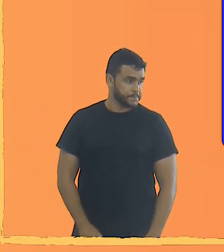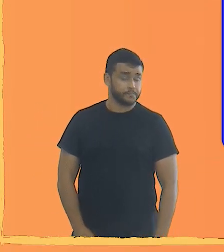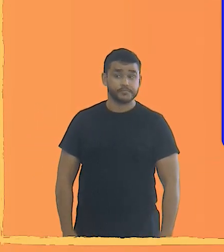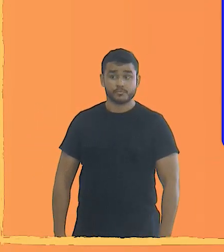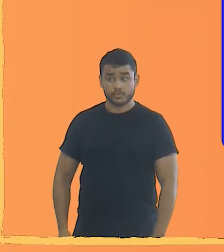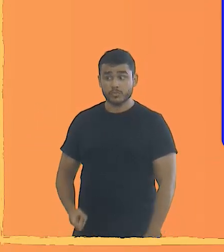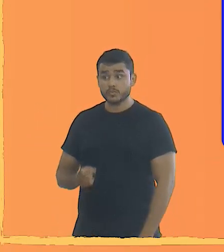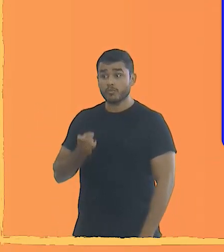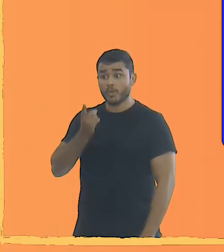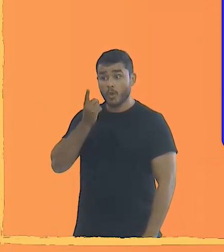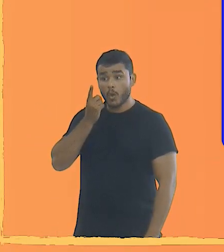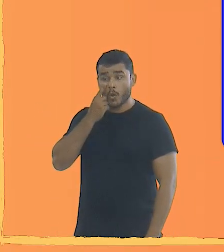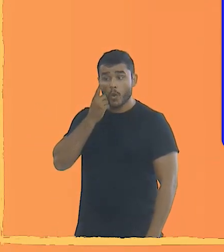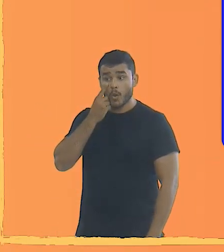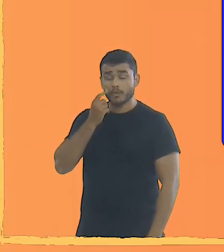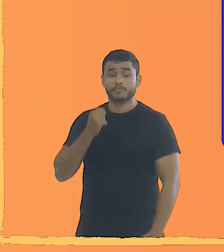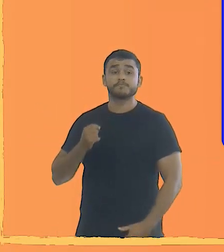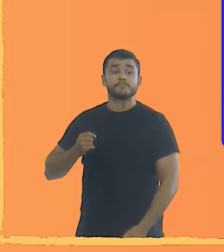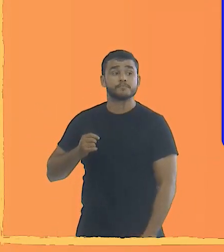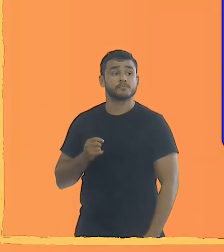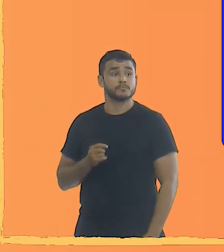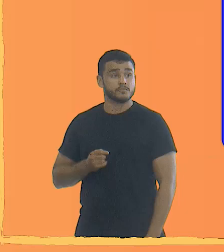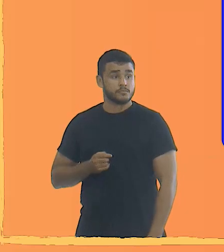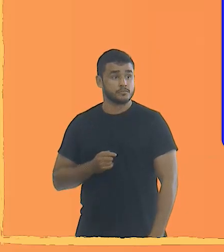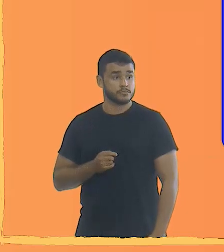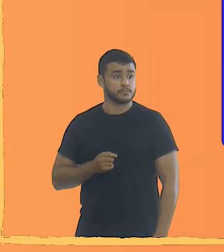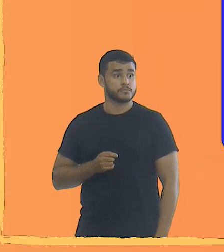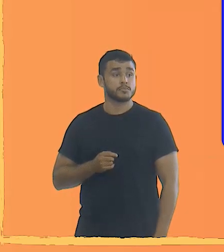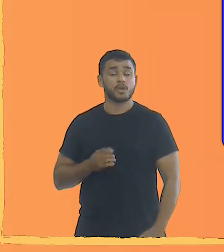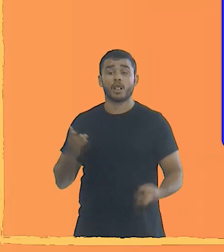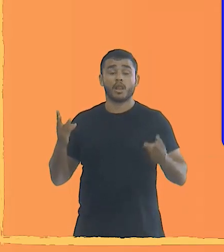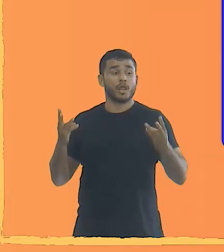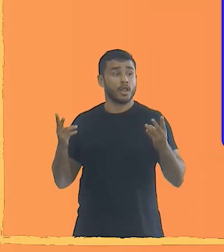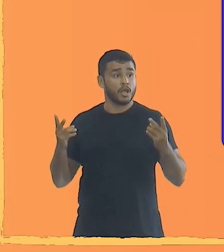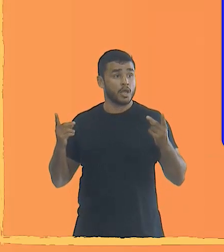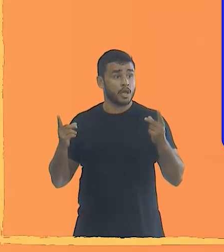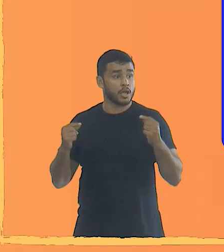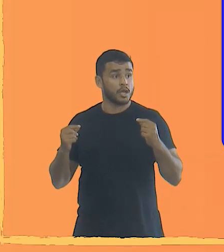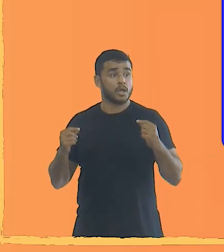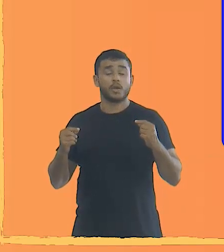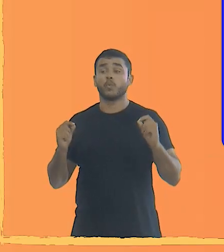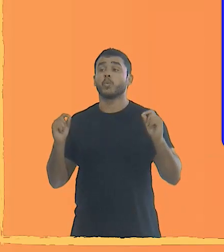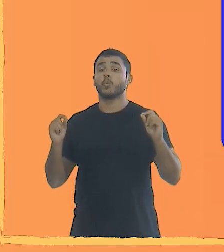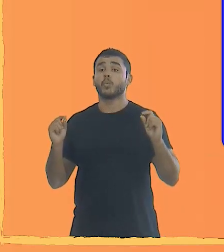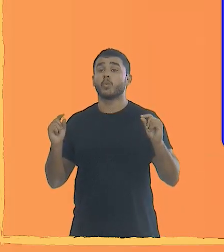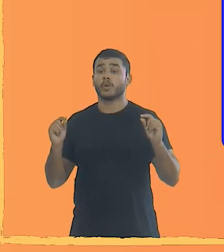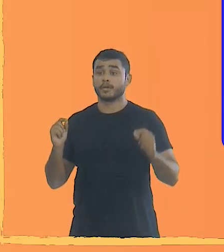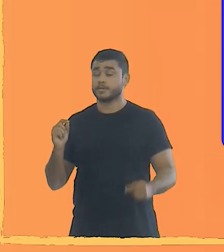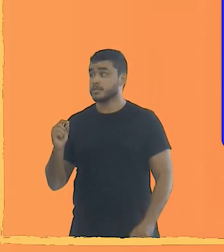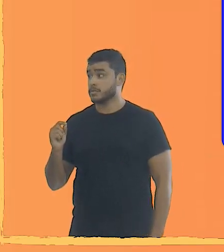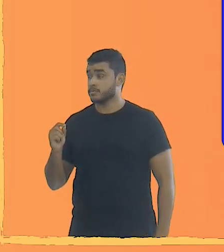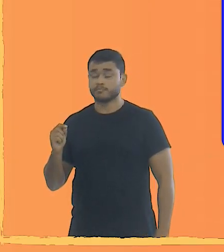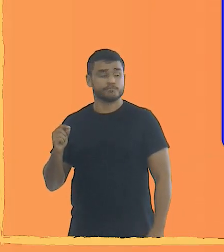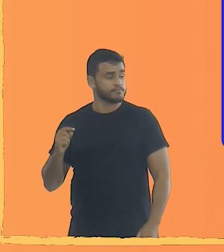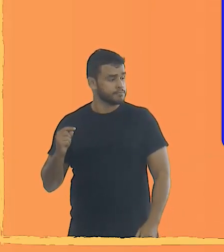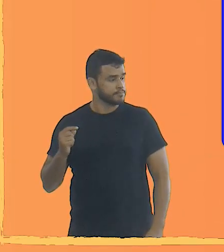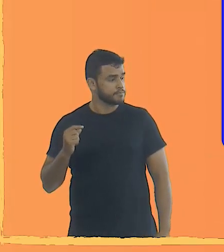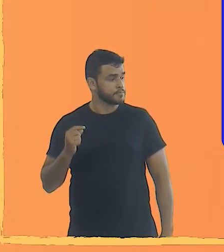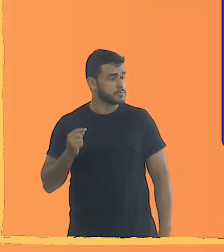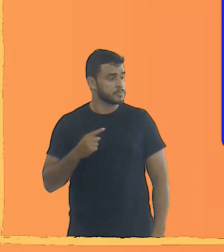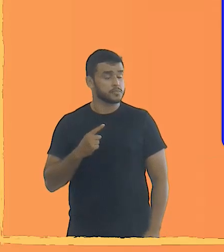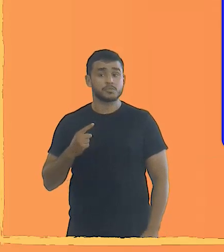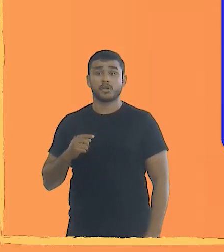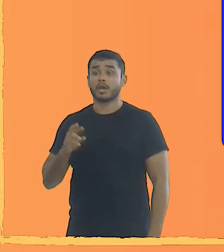é a verificação do coeficiente de melhora, que é a razão. Vamos parar aqui. Apareceu esse